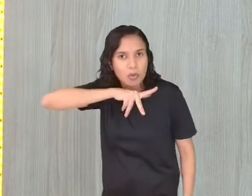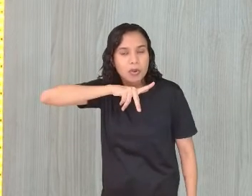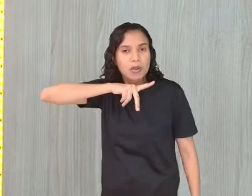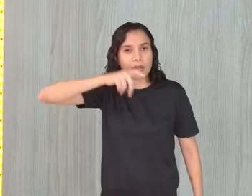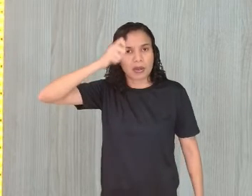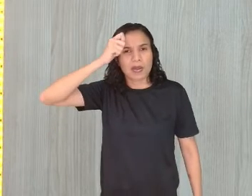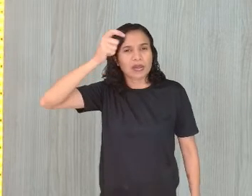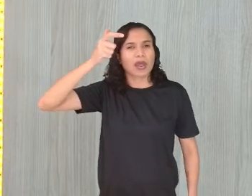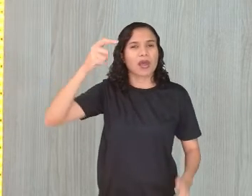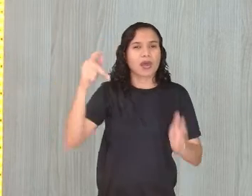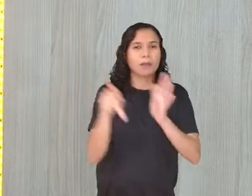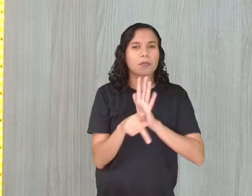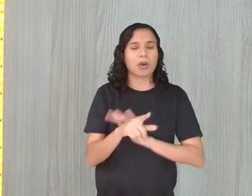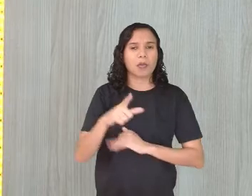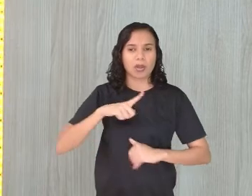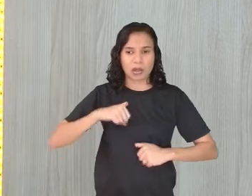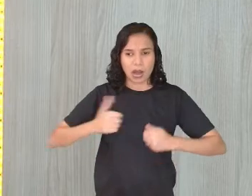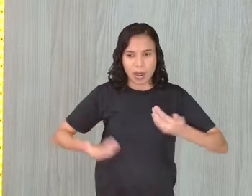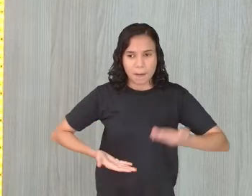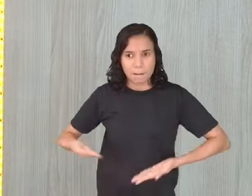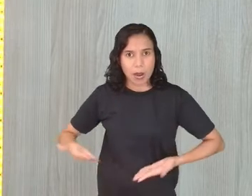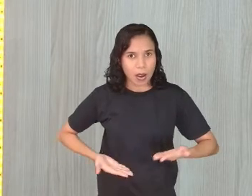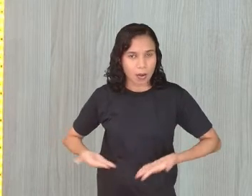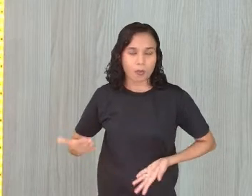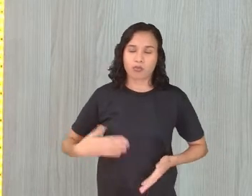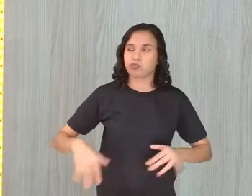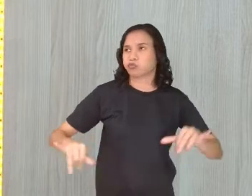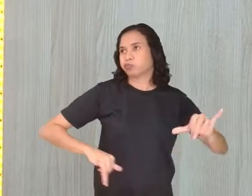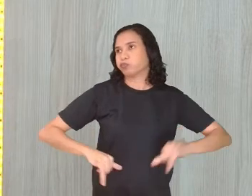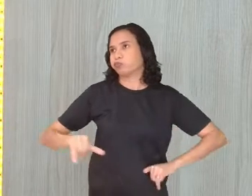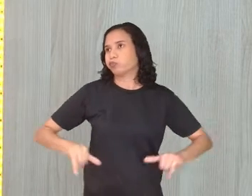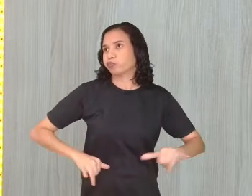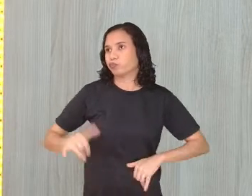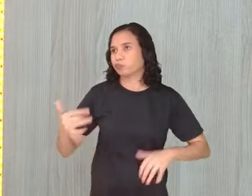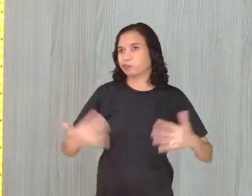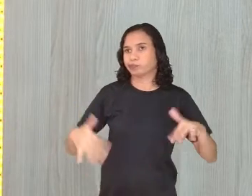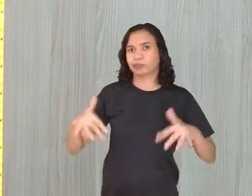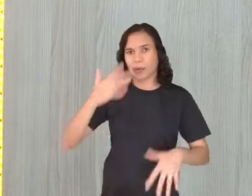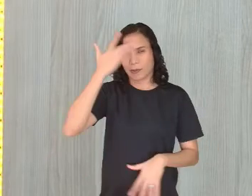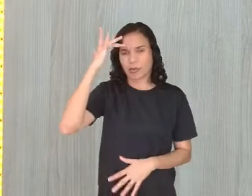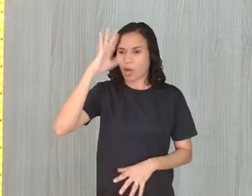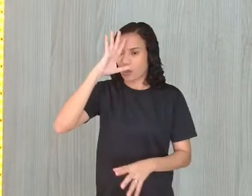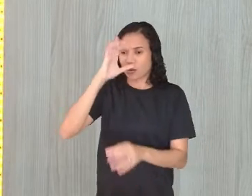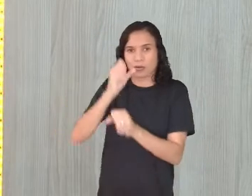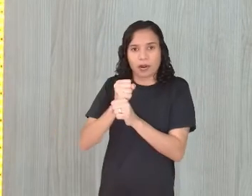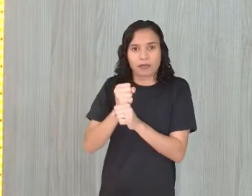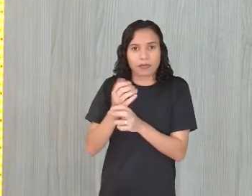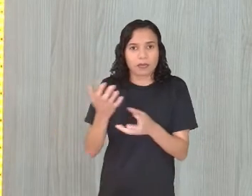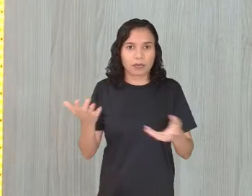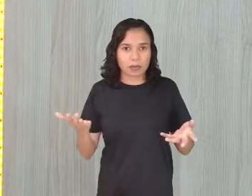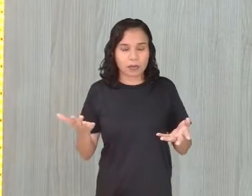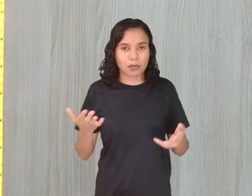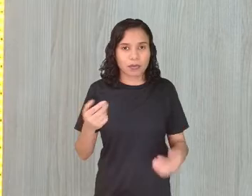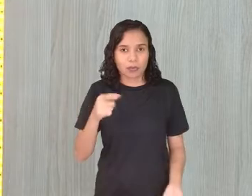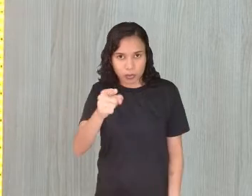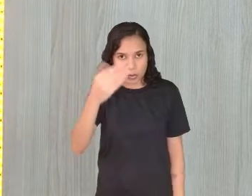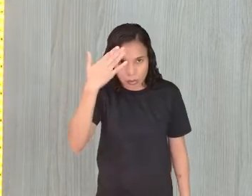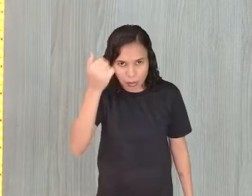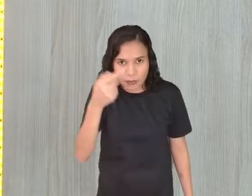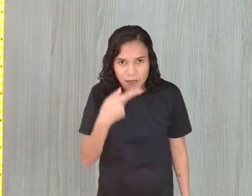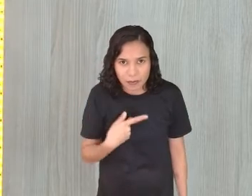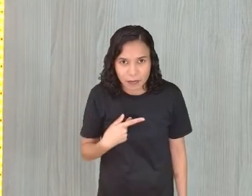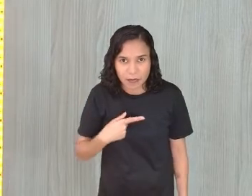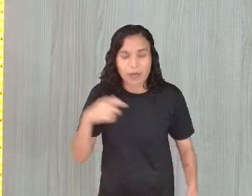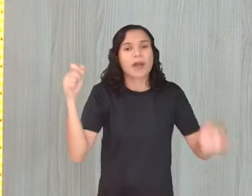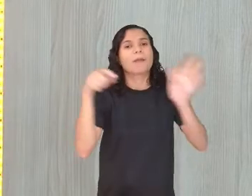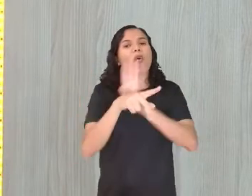que alguns empregados sofrem, né, nas mãos de quem está na chefia? Você sabe o que eu quero dizer. Pergunte seu